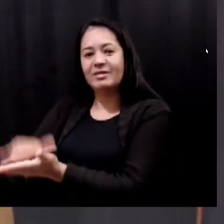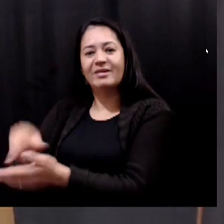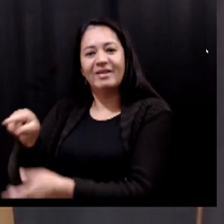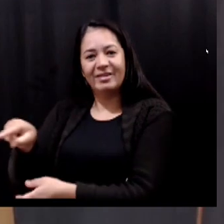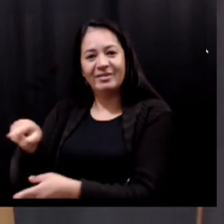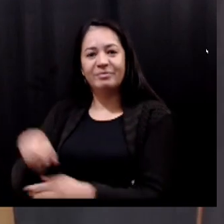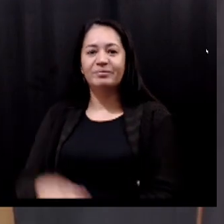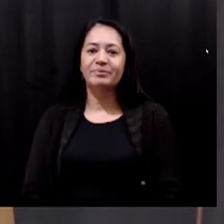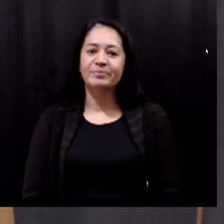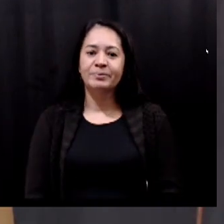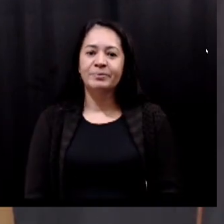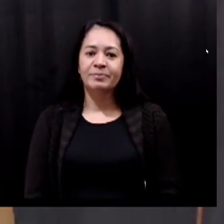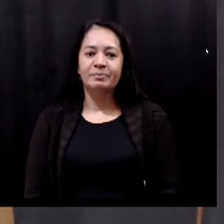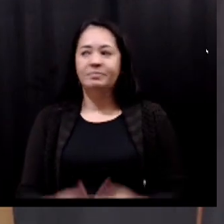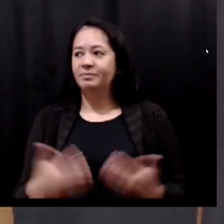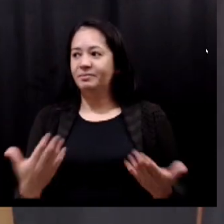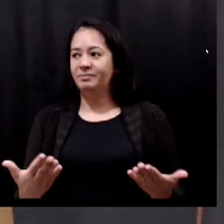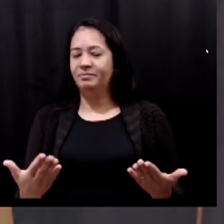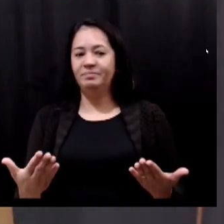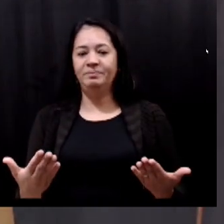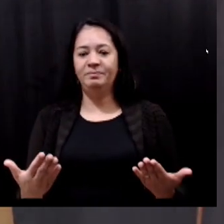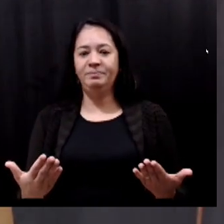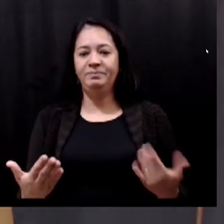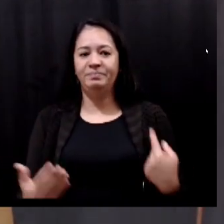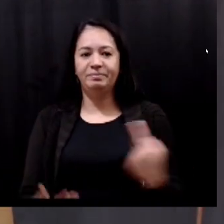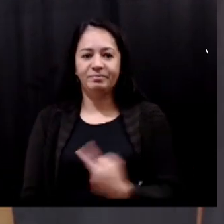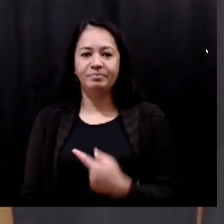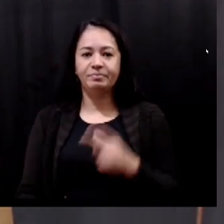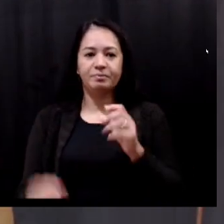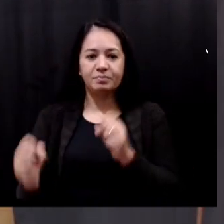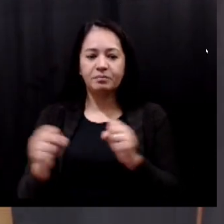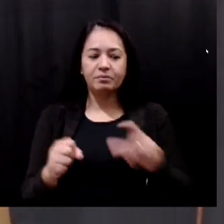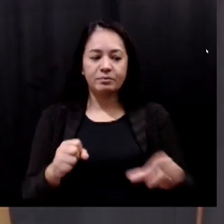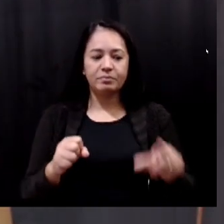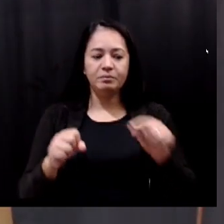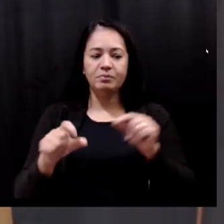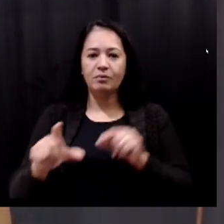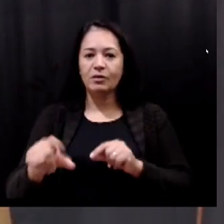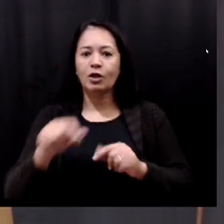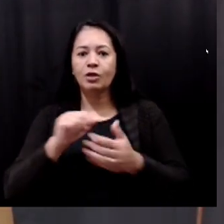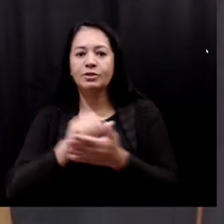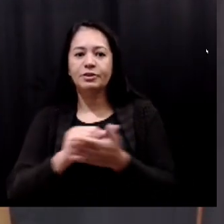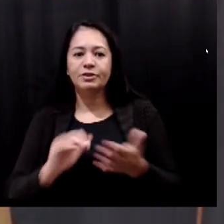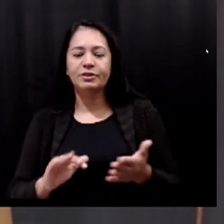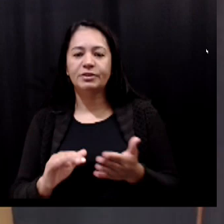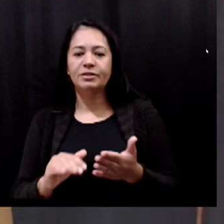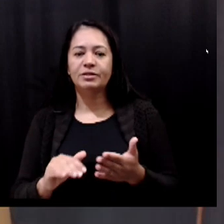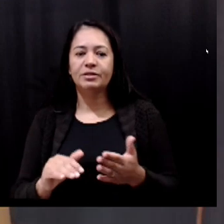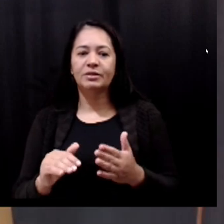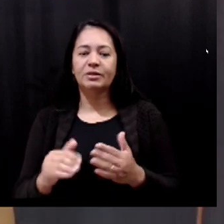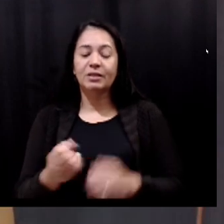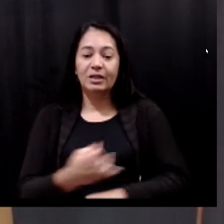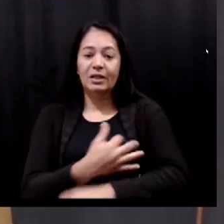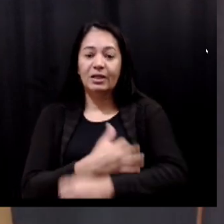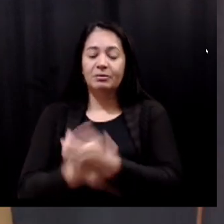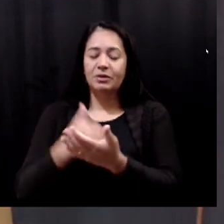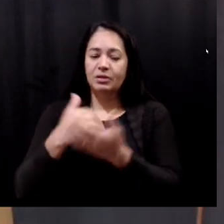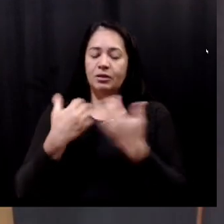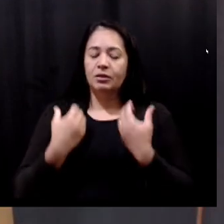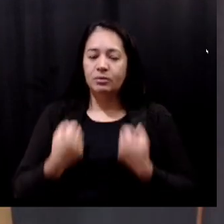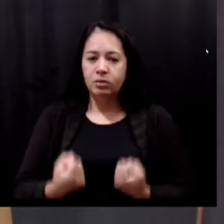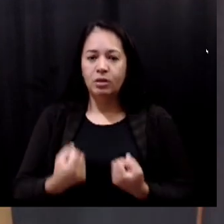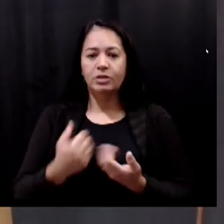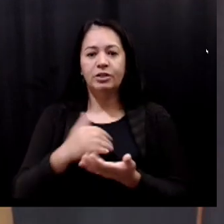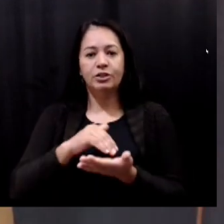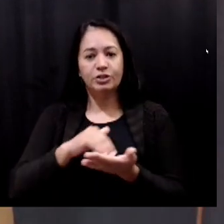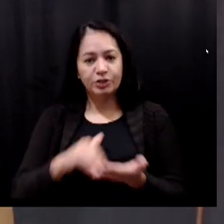Então, a gente pode escolher atividades que vão tirar um pouco da carga emocional e do peso do cuidador para